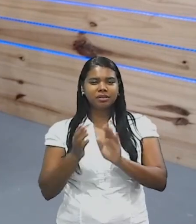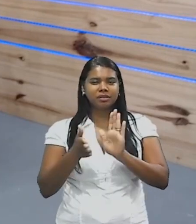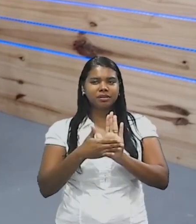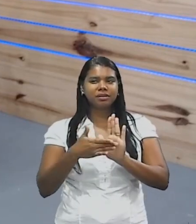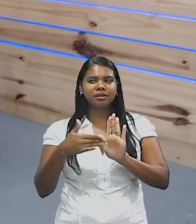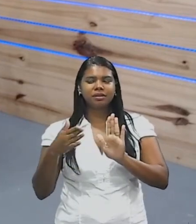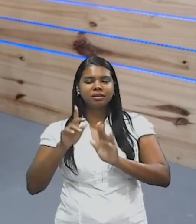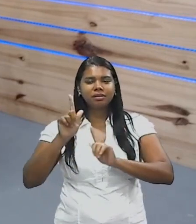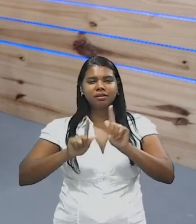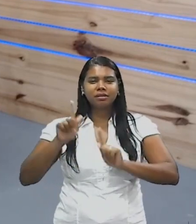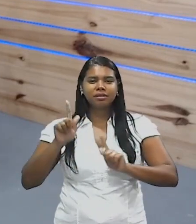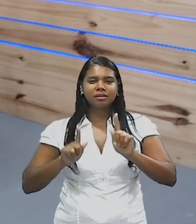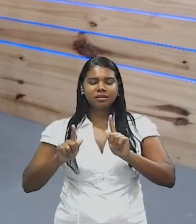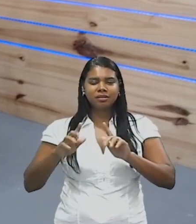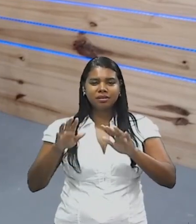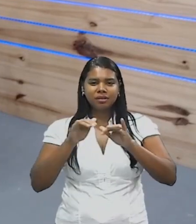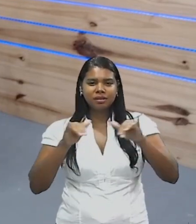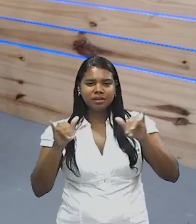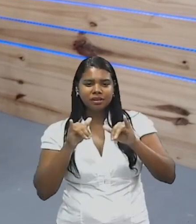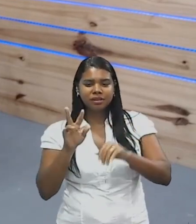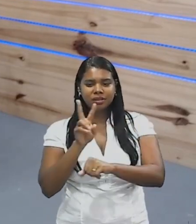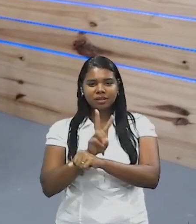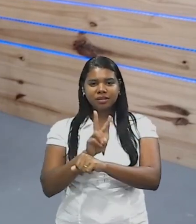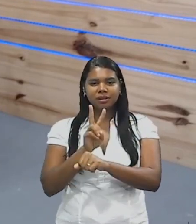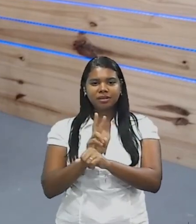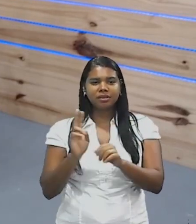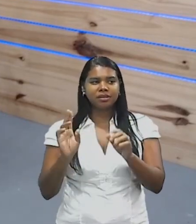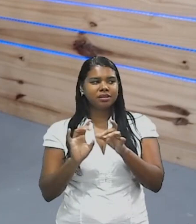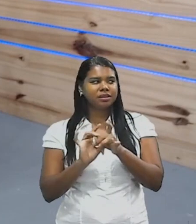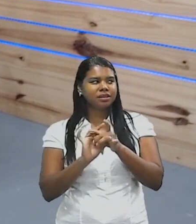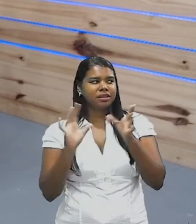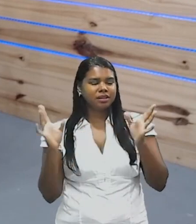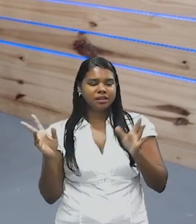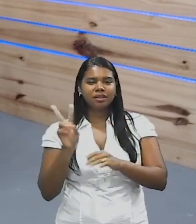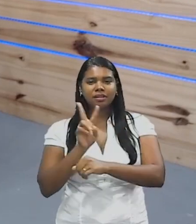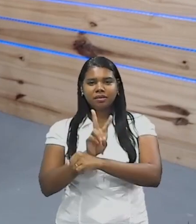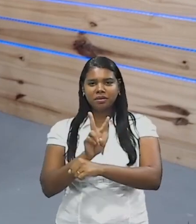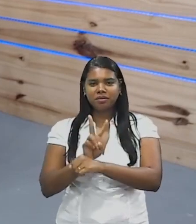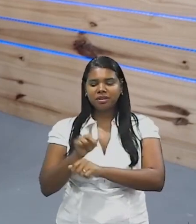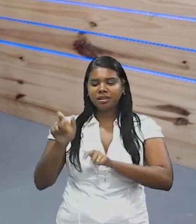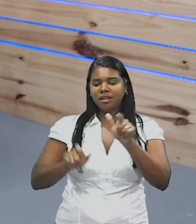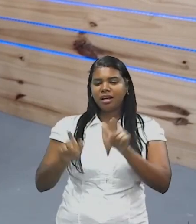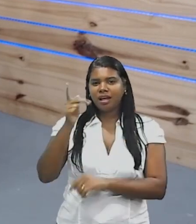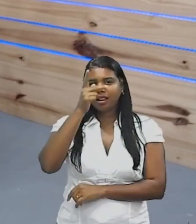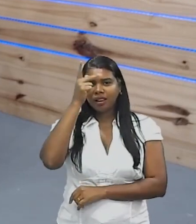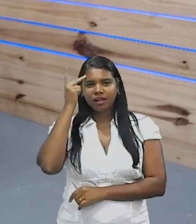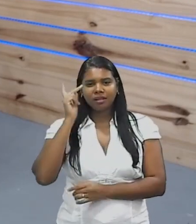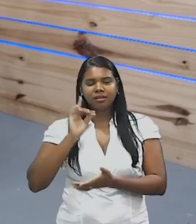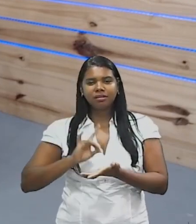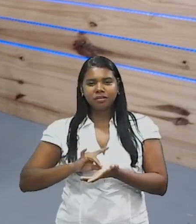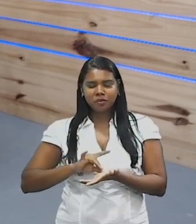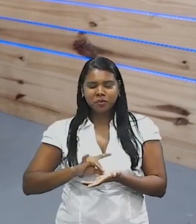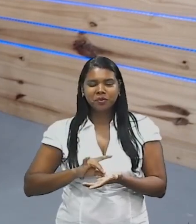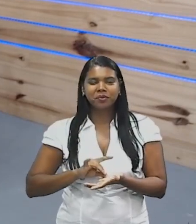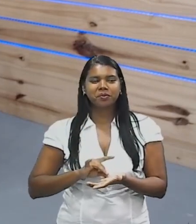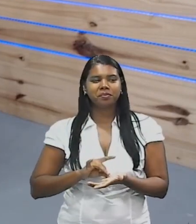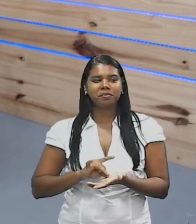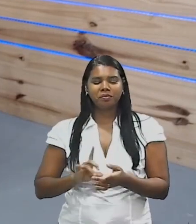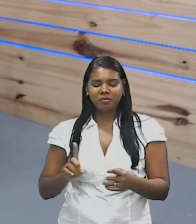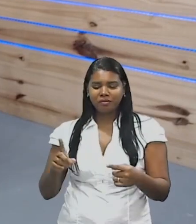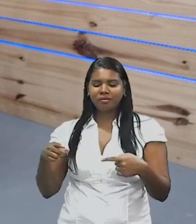ela visa proteger a liberdade e a privacidade das pessoas, né? E aí ela